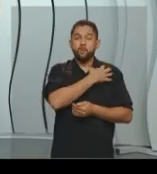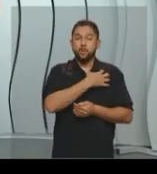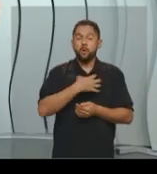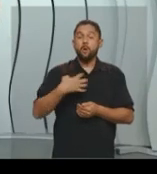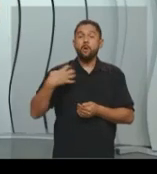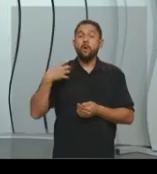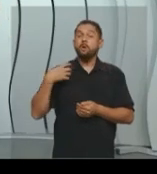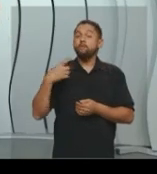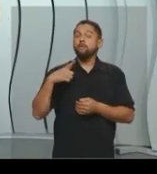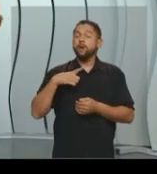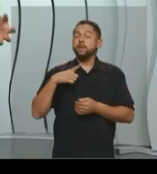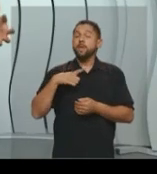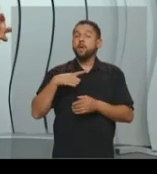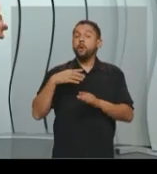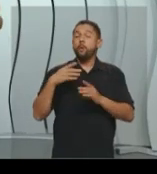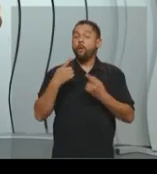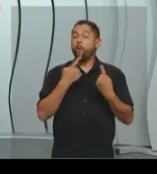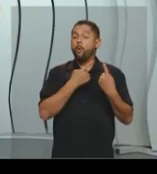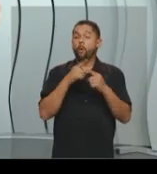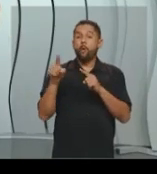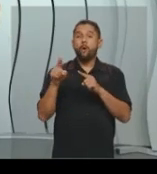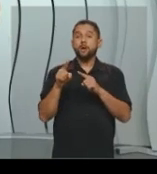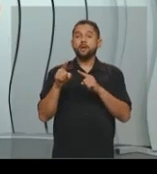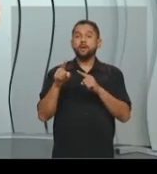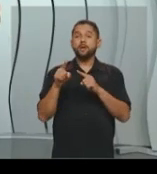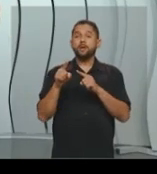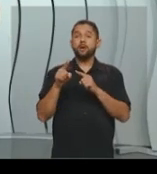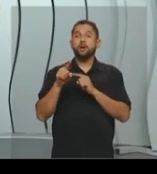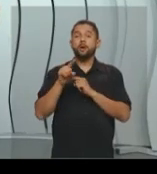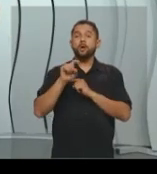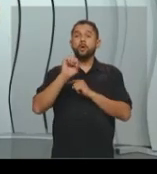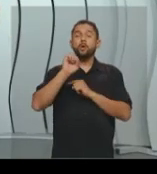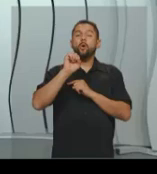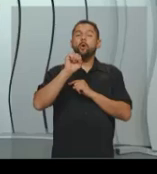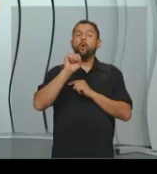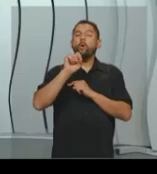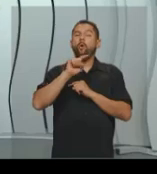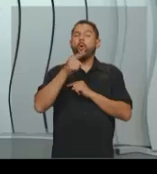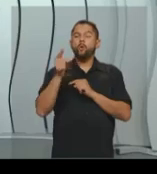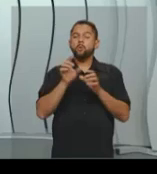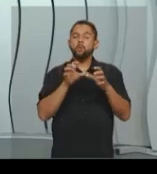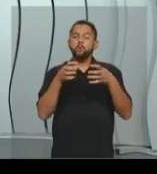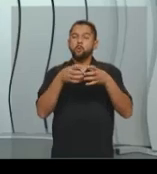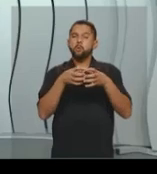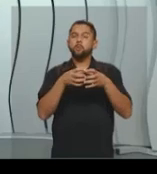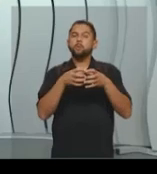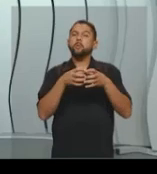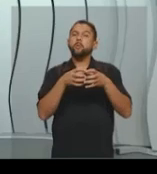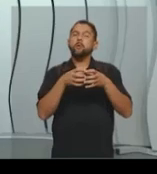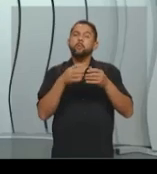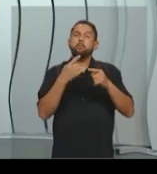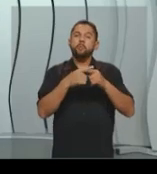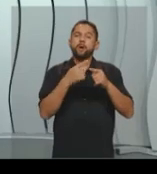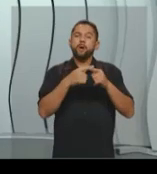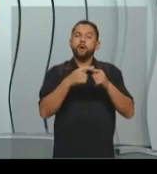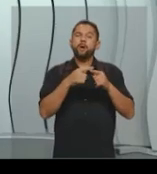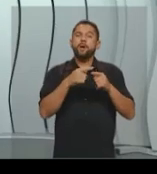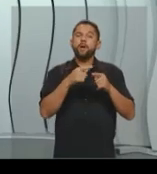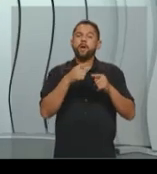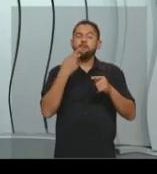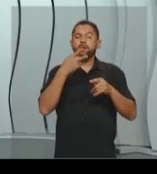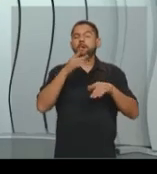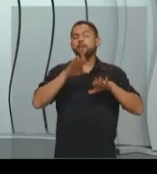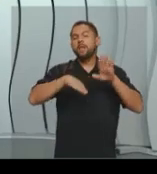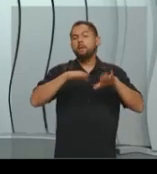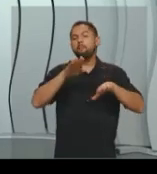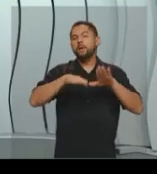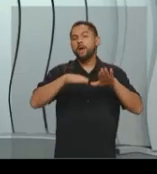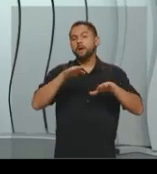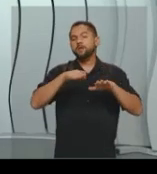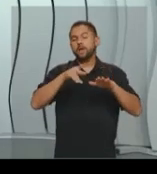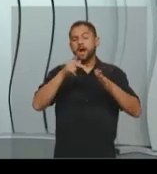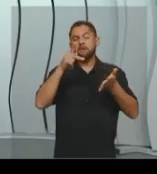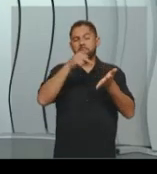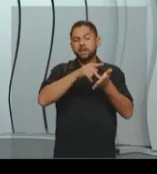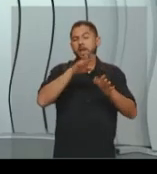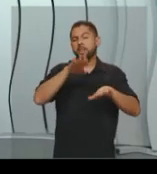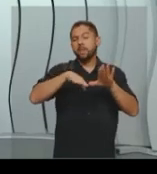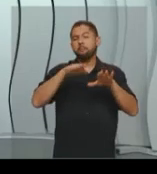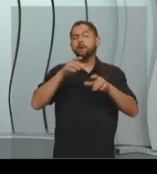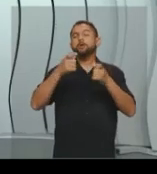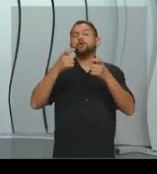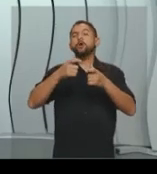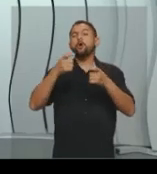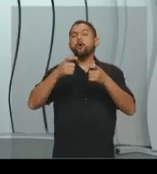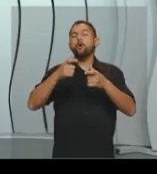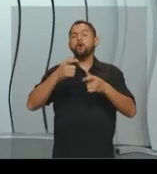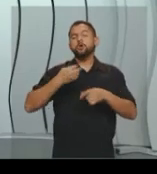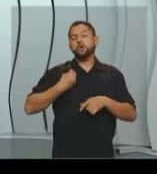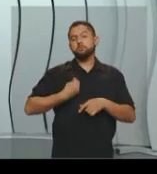que relativizavam tudo. Relativizavam a verdade, dizendo que a verdade era contextual, o que é justo nesse contexto pode